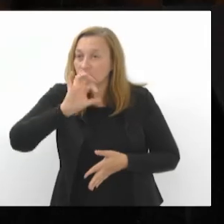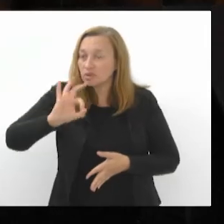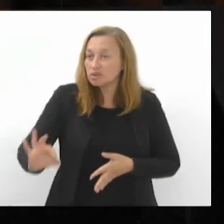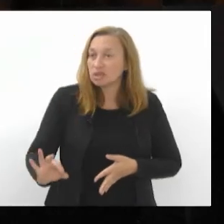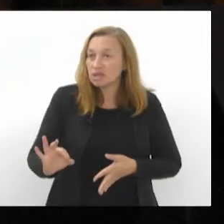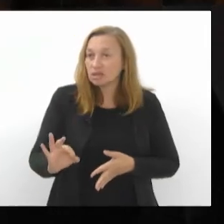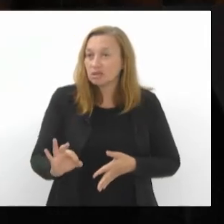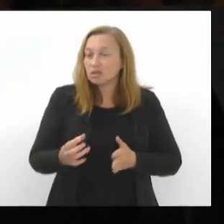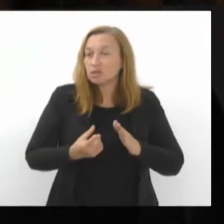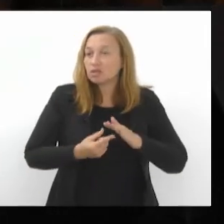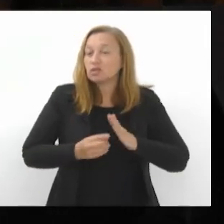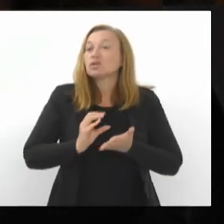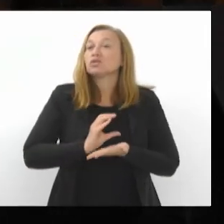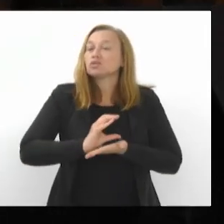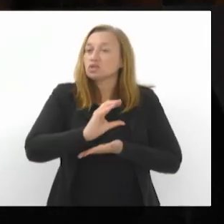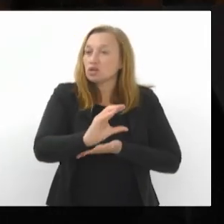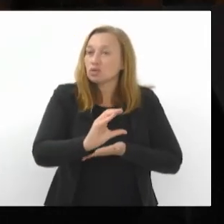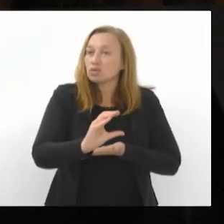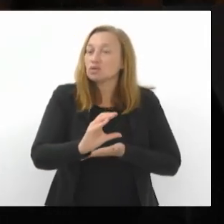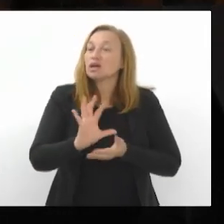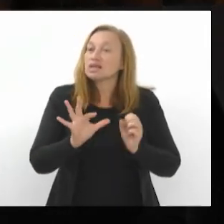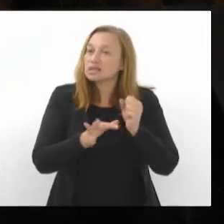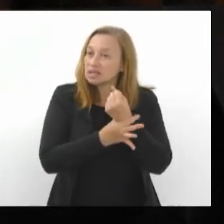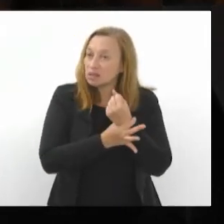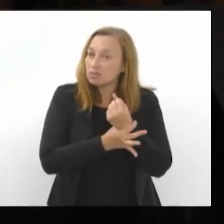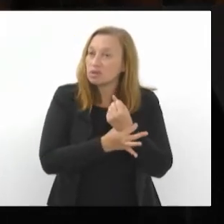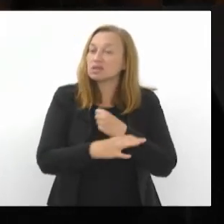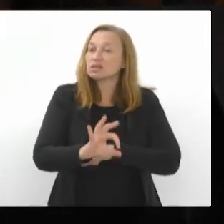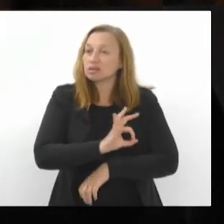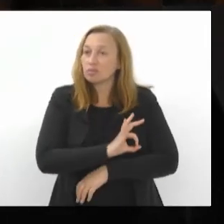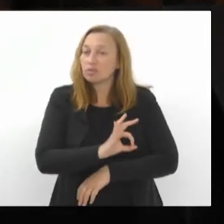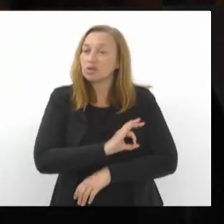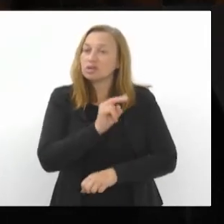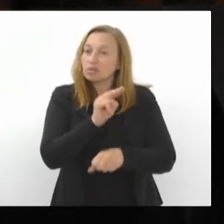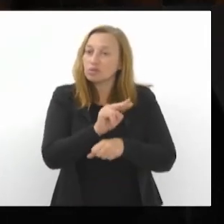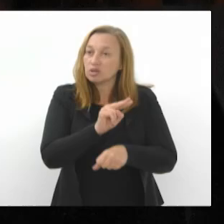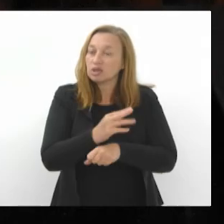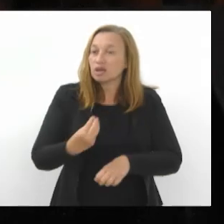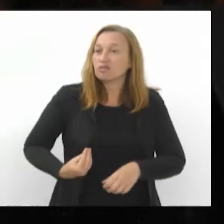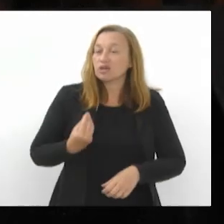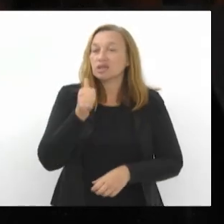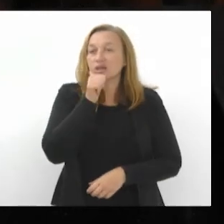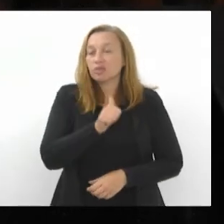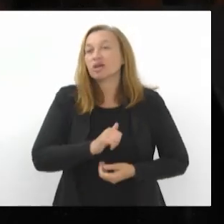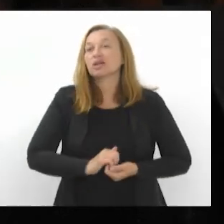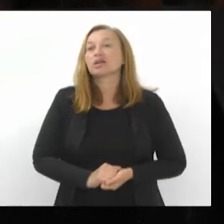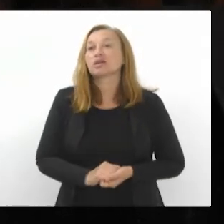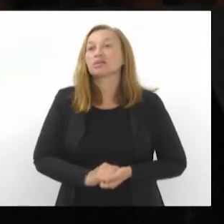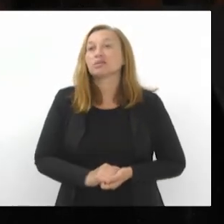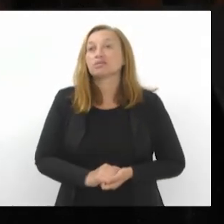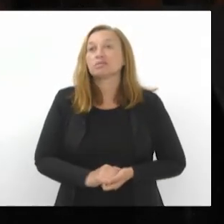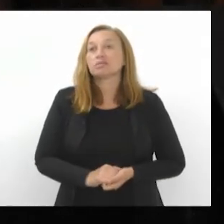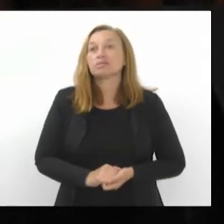94% dos recursos que garantiria que a polícia protegeria a vida das nossas mulheres.